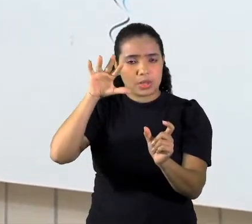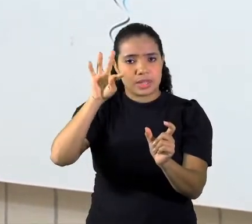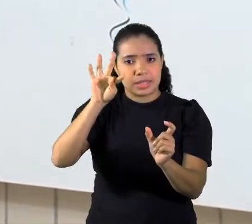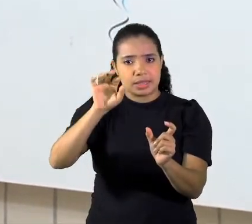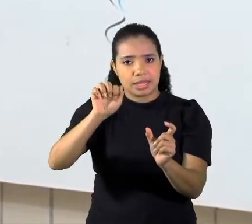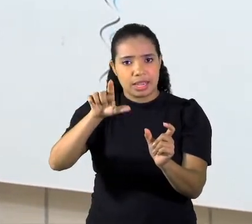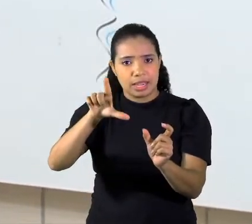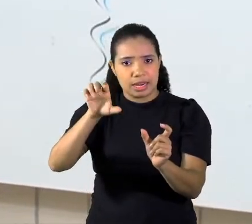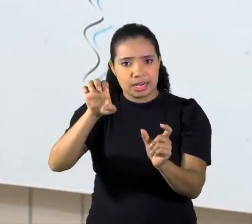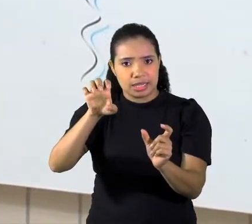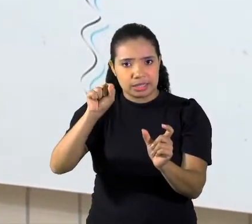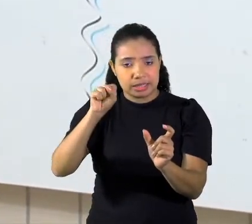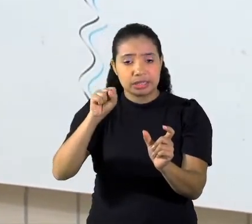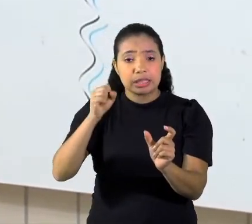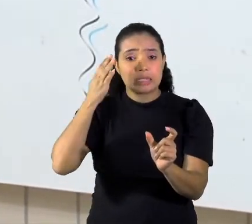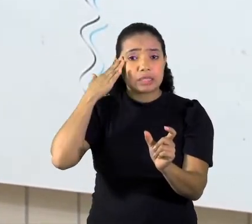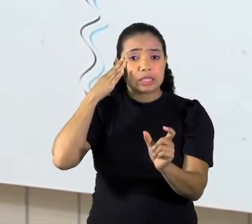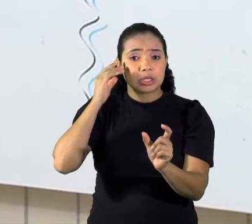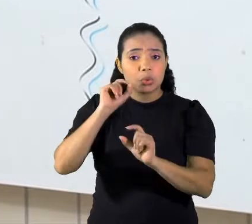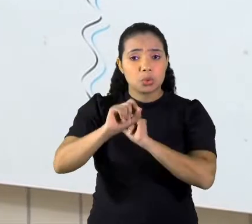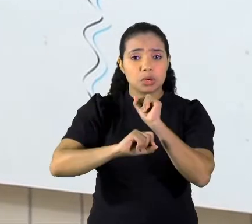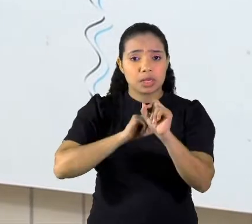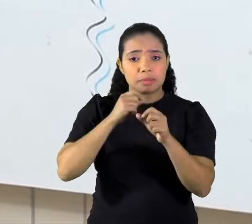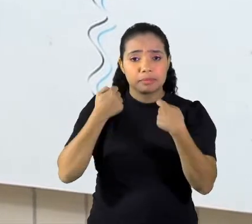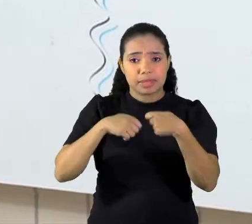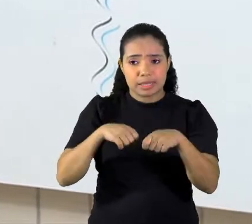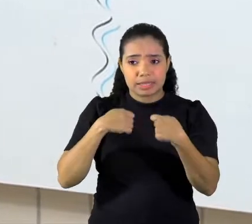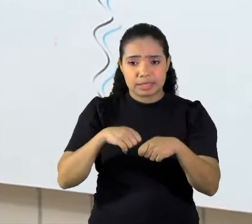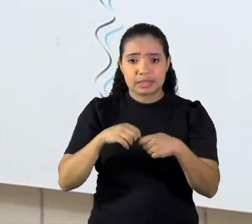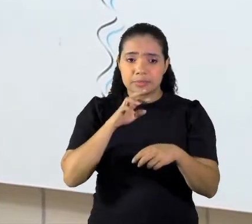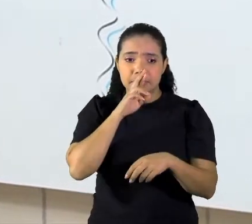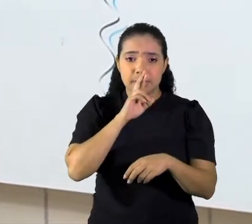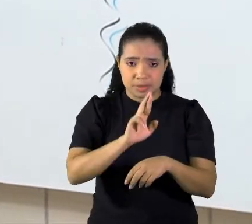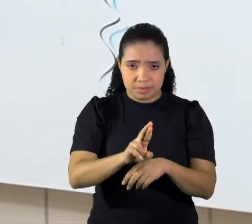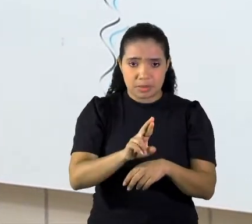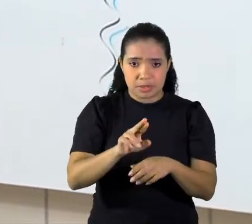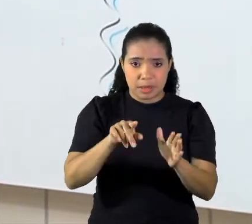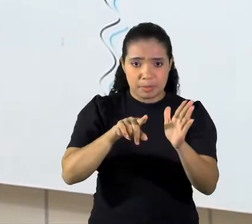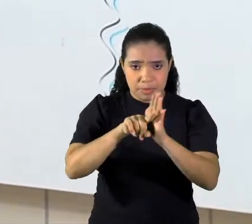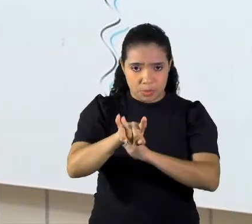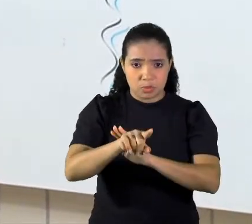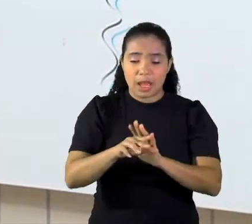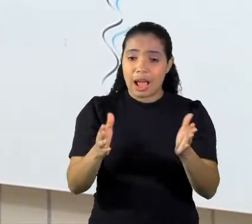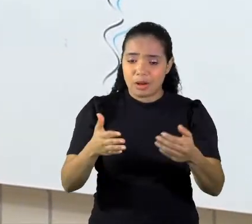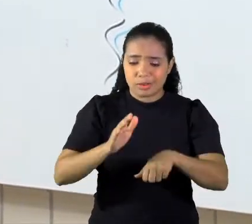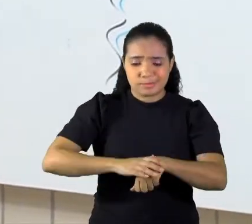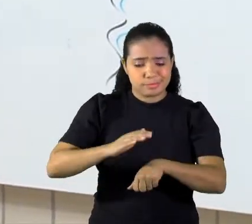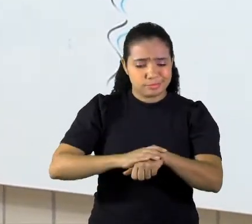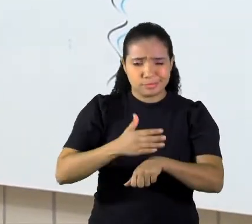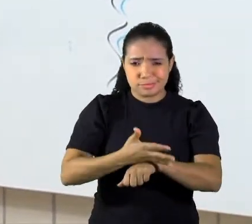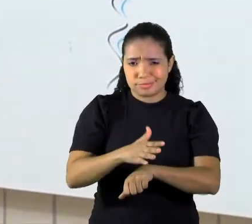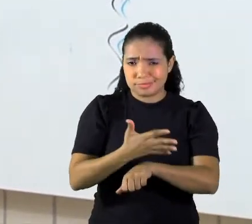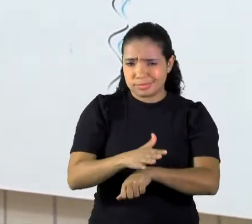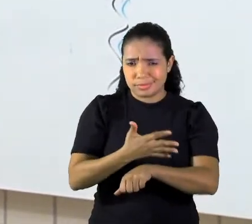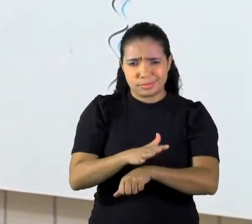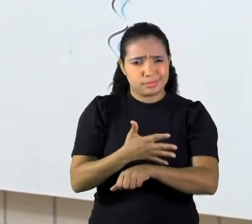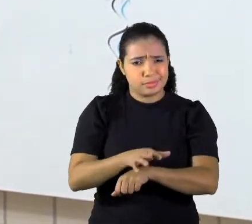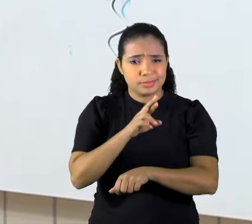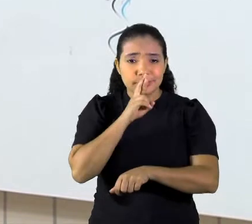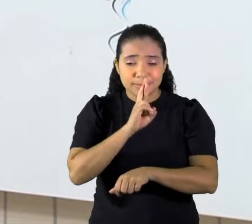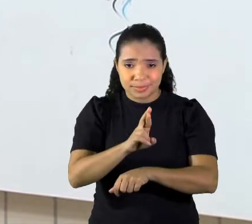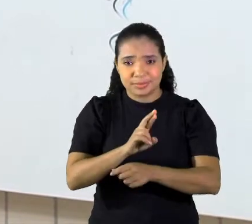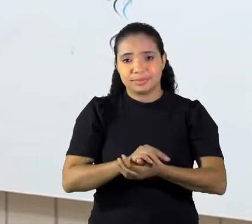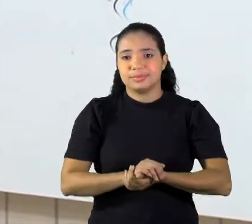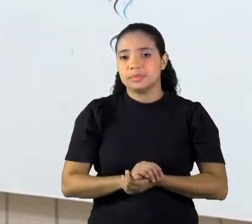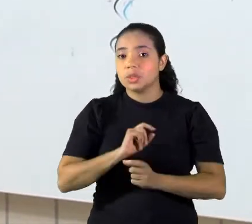defini qual é a teoria que eu preciso para desenrolar essa questão. Agora é mano a massa. Então vamos entender. O que o teorema de